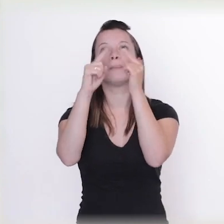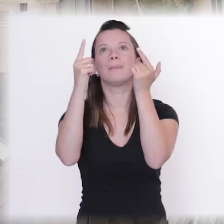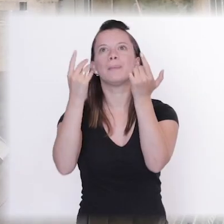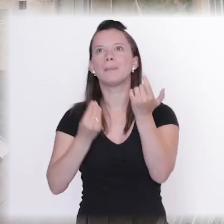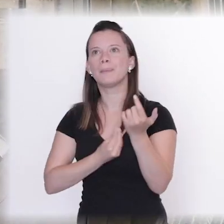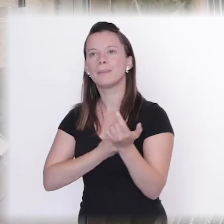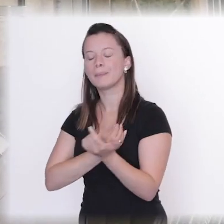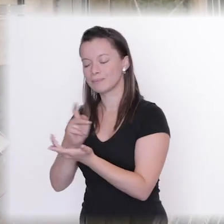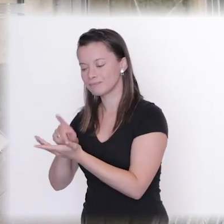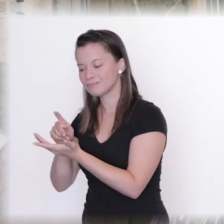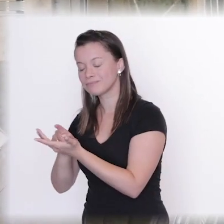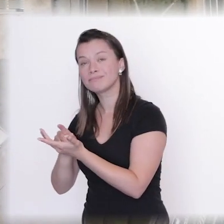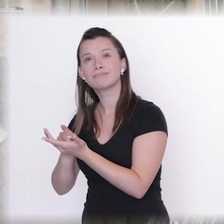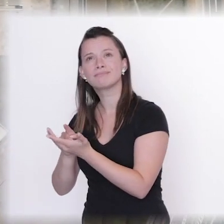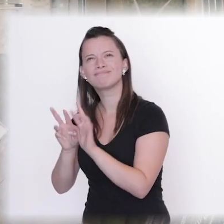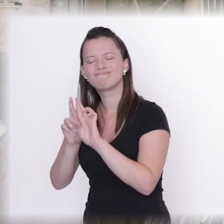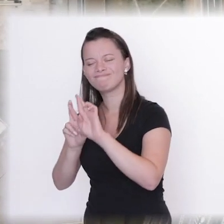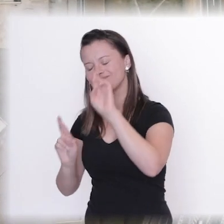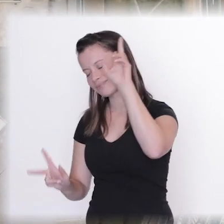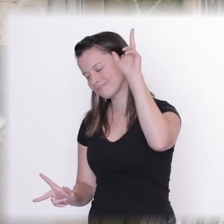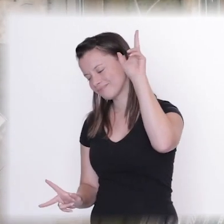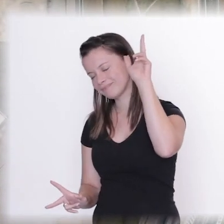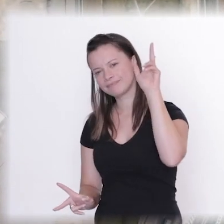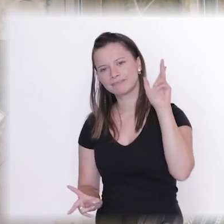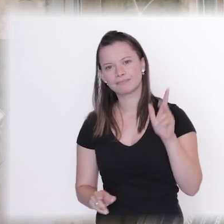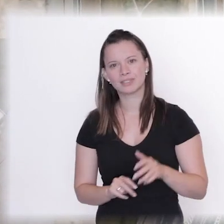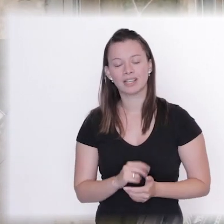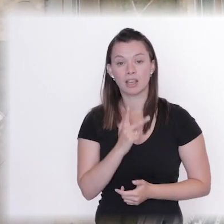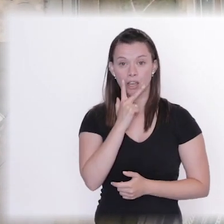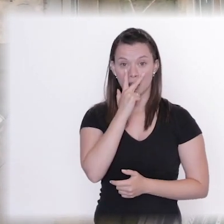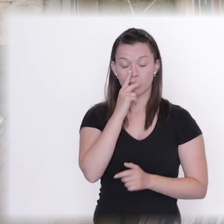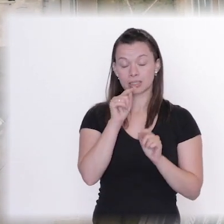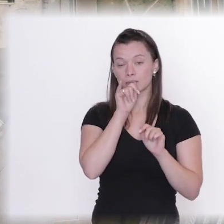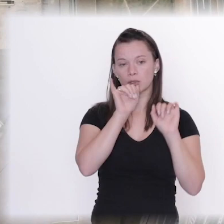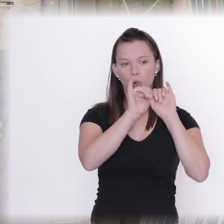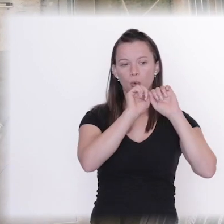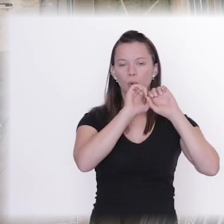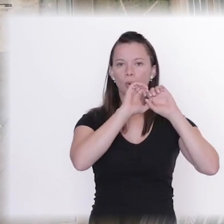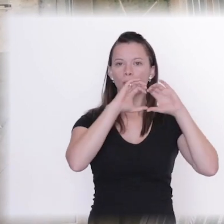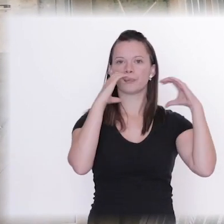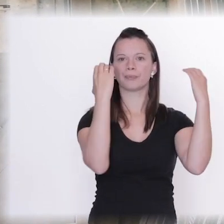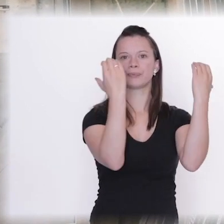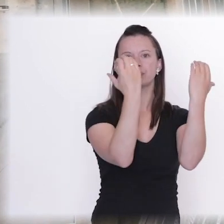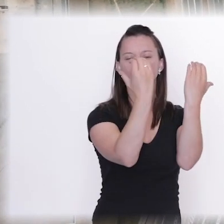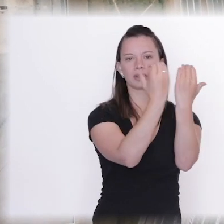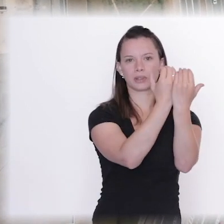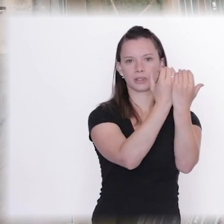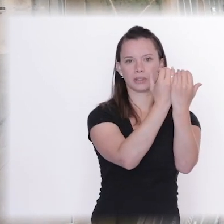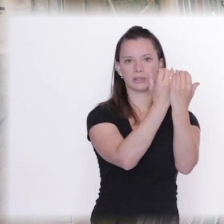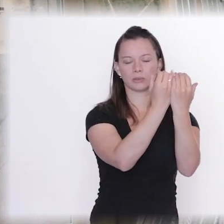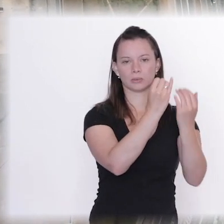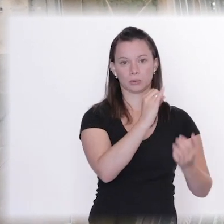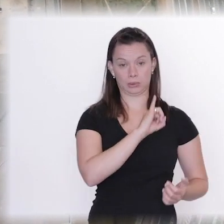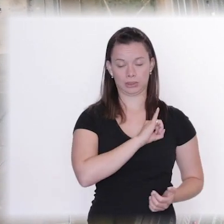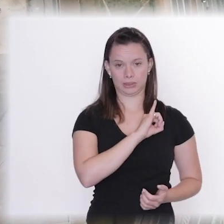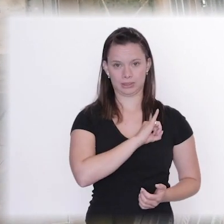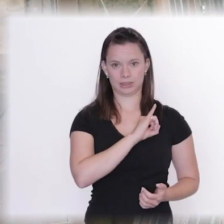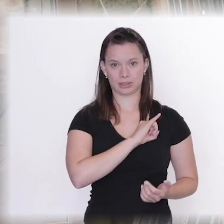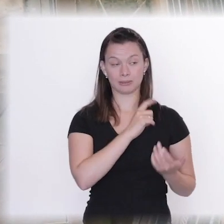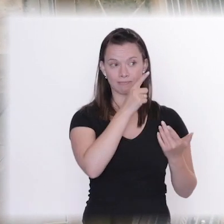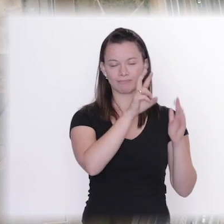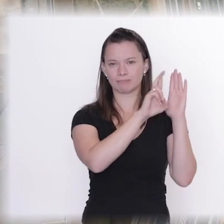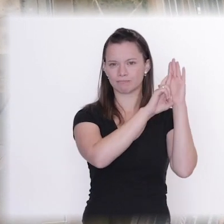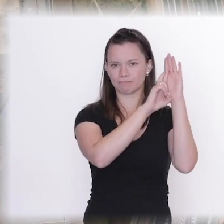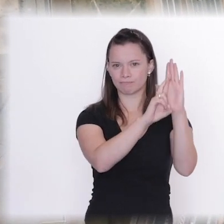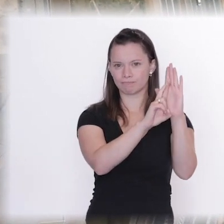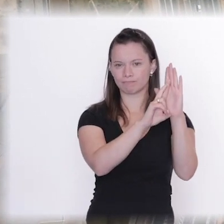assim. Então, acho que o próprio estádio aqui, como monumento, ele é muito representativo de uma história, né? De uma